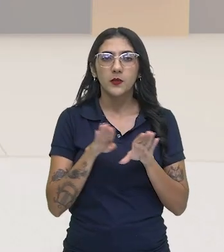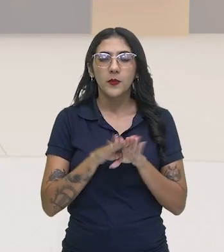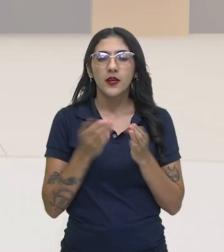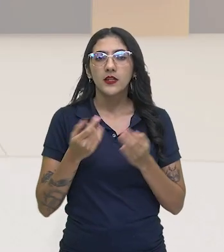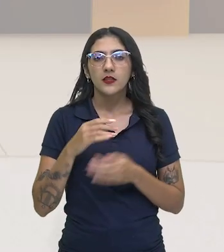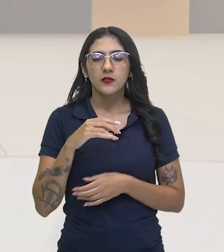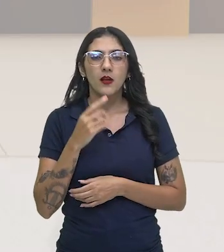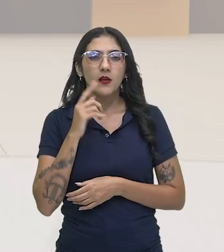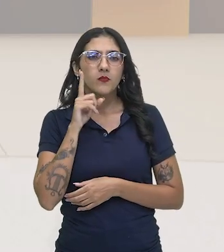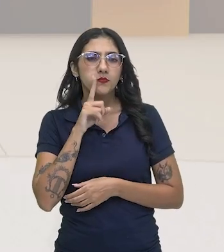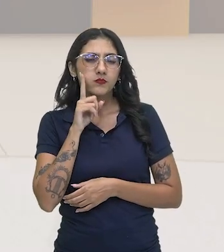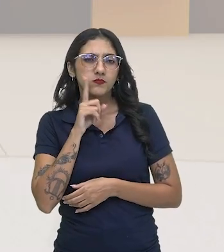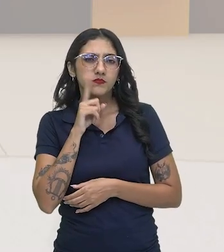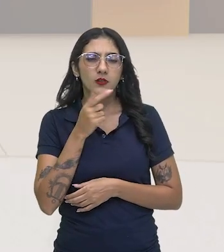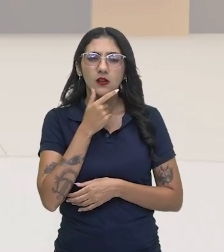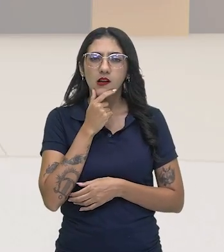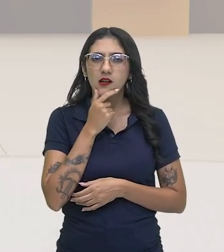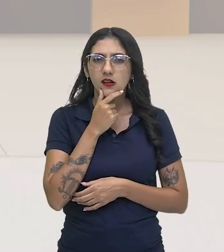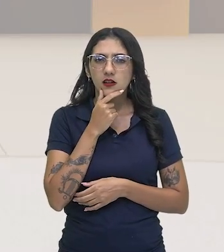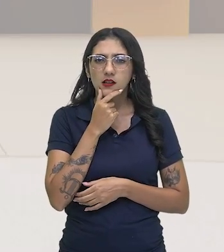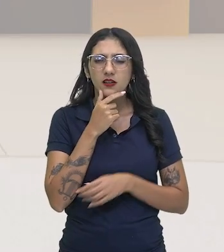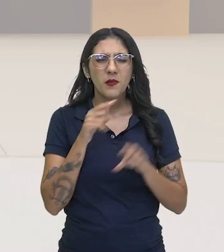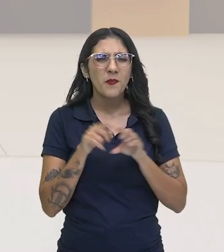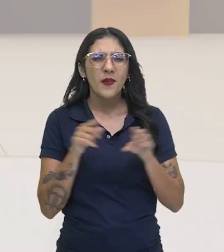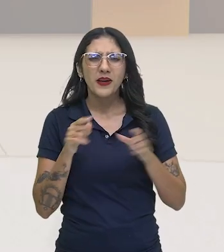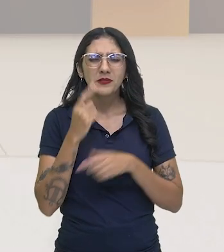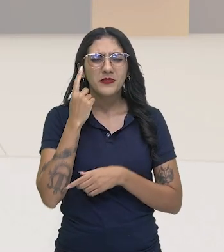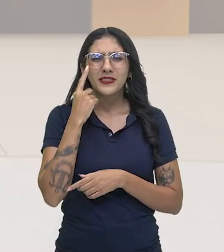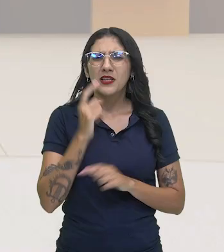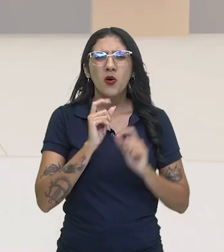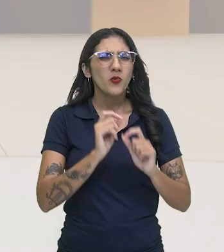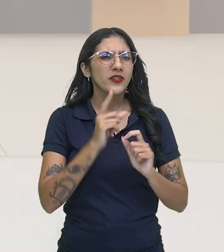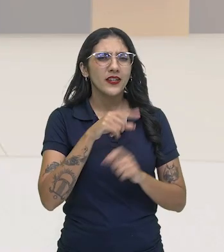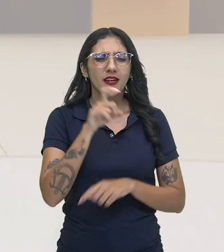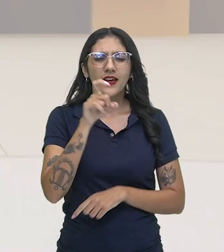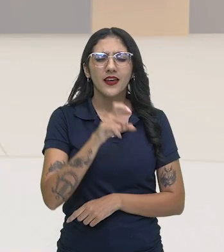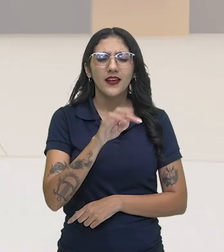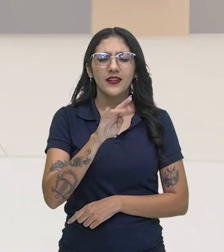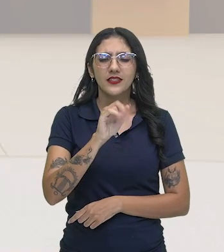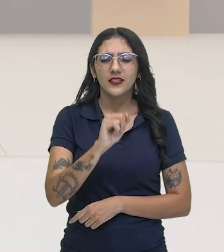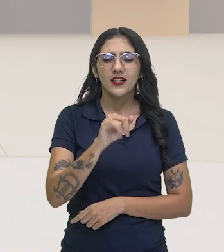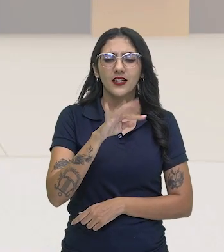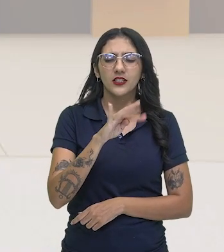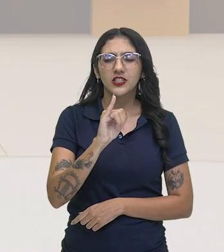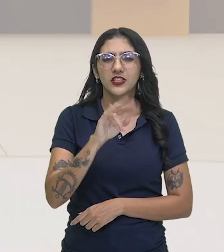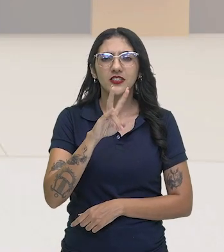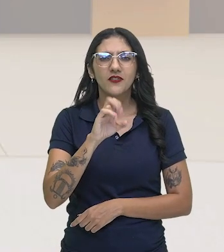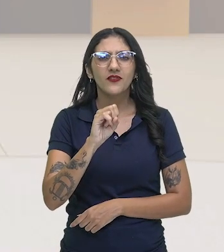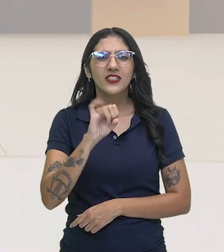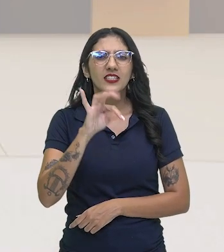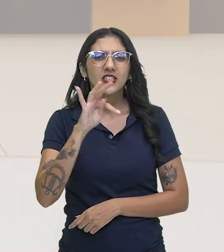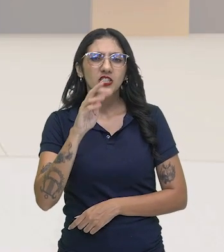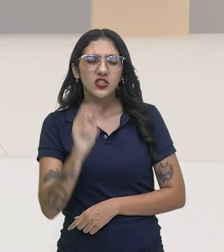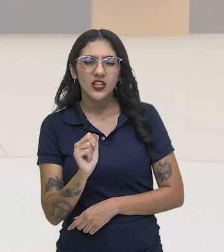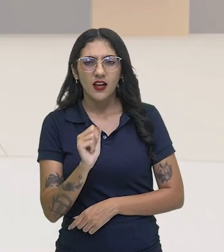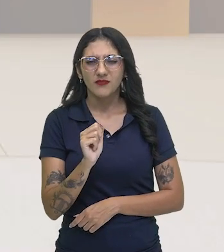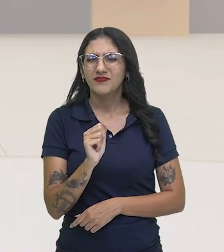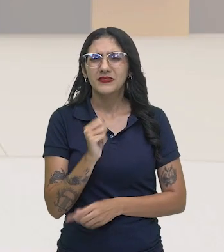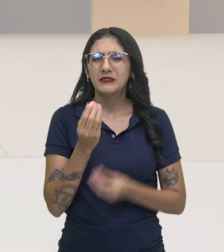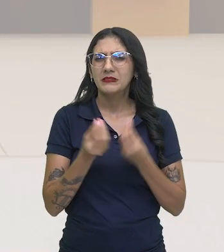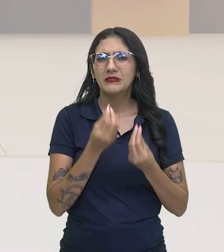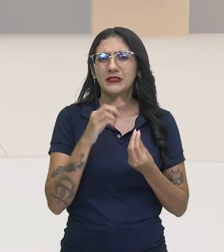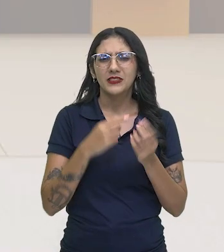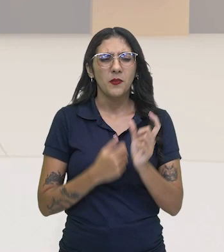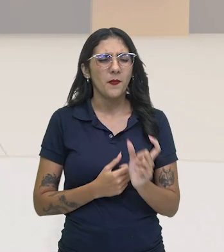uma pessoa lá dos Estados Unidos, mas o que é um extrativista? Sei lá. Claro que ele vai entender por meio do documentário, mas no inglês, uma